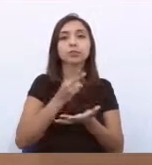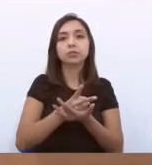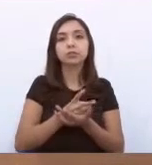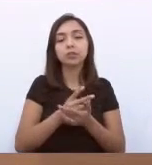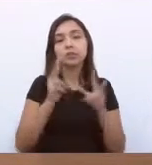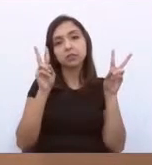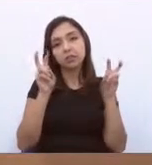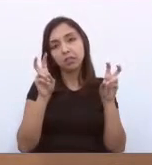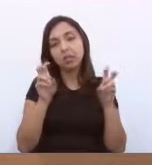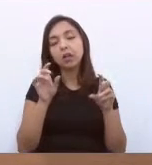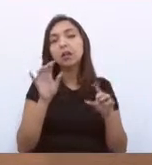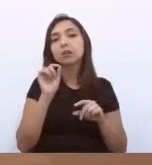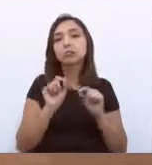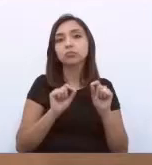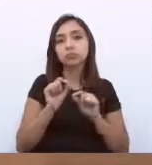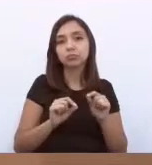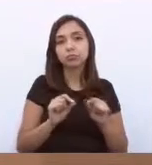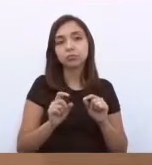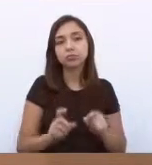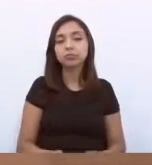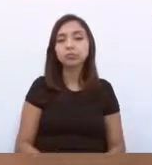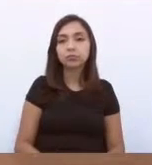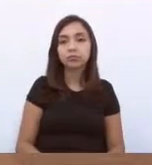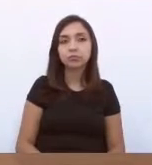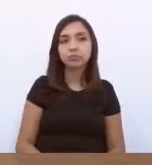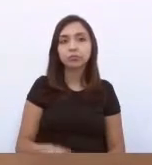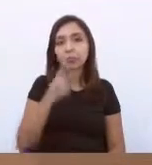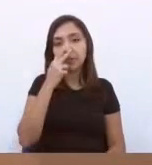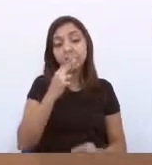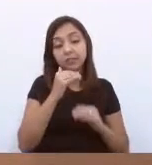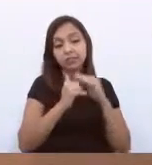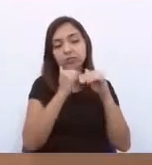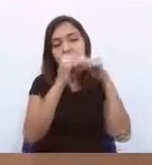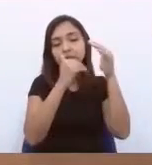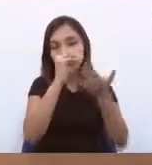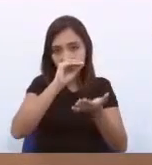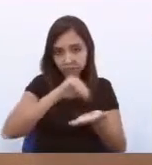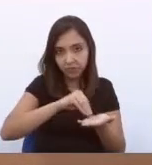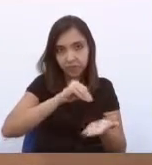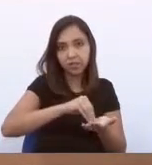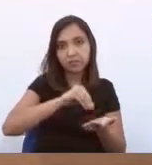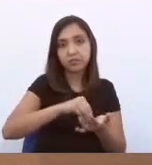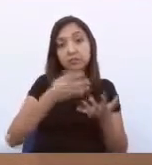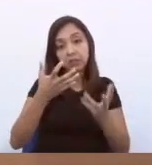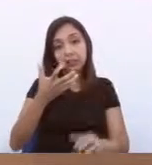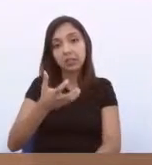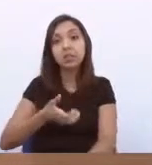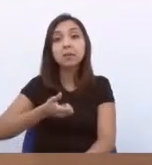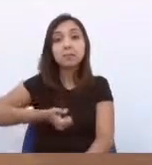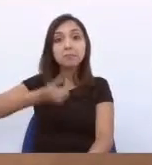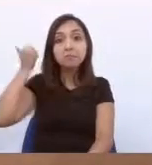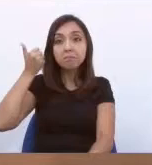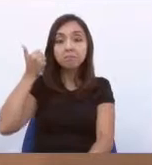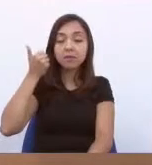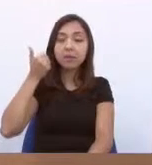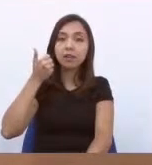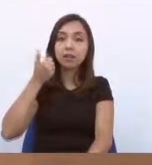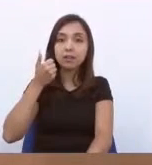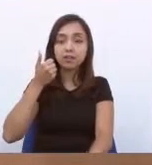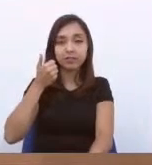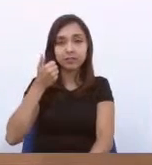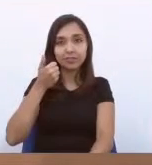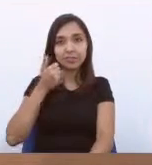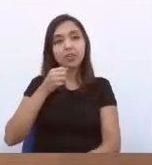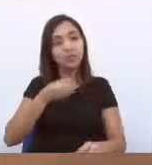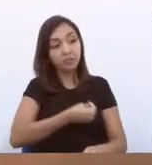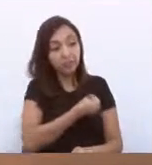numa situação ainda, vamos dizer assim, de desenvolvimento, de querer melhorar as condições